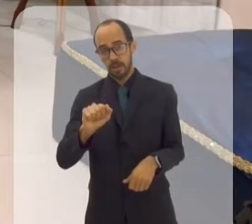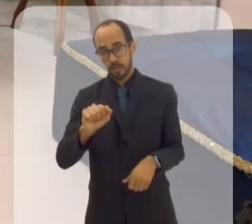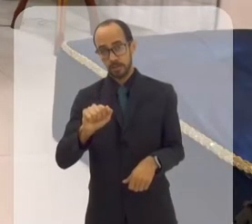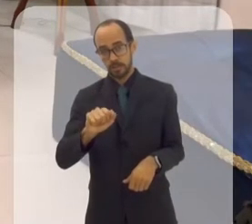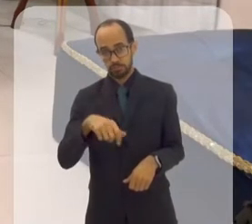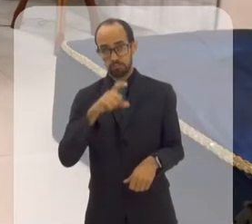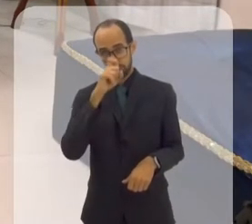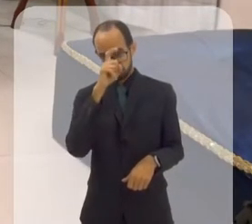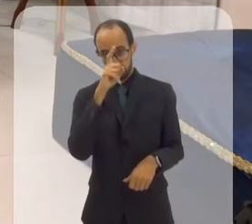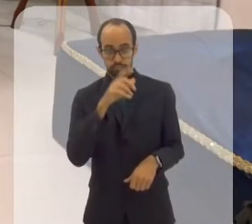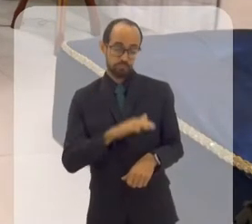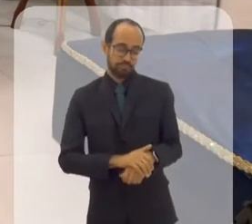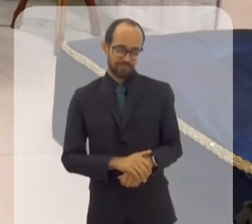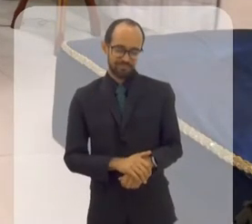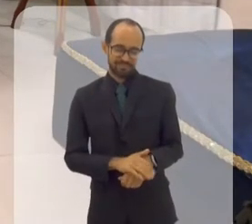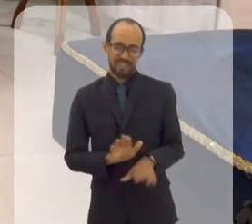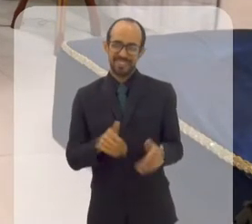disso.